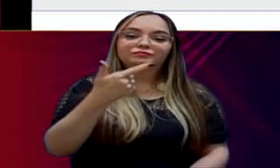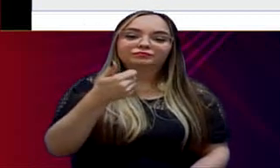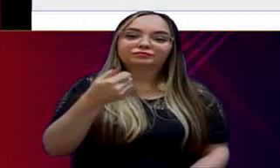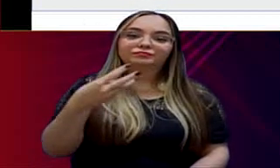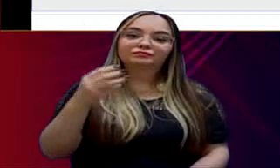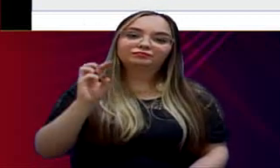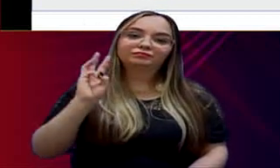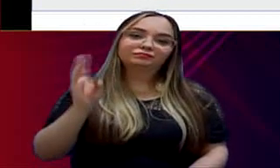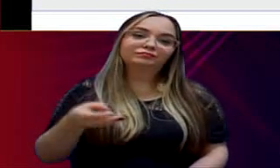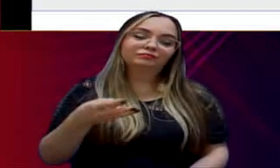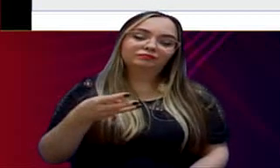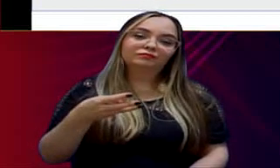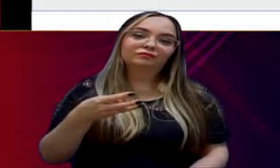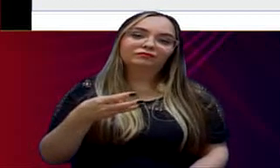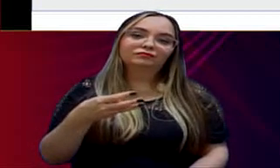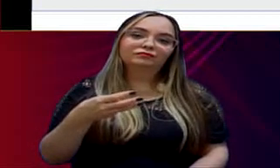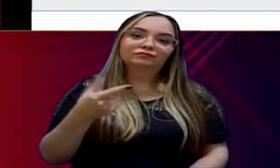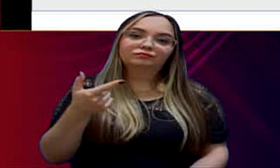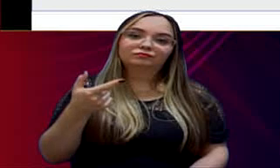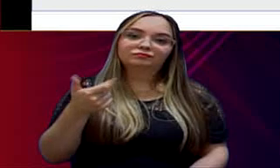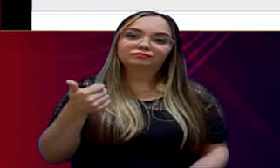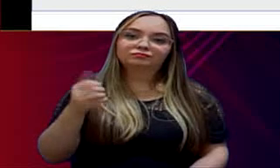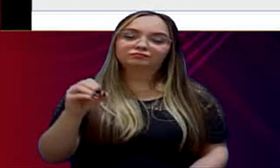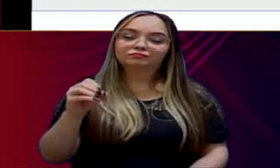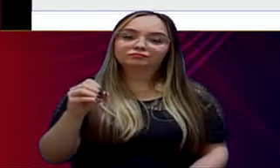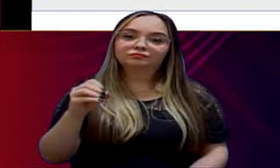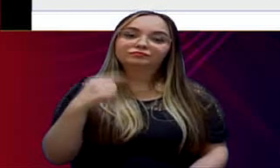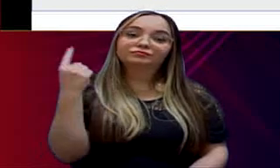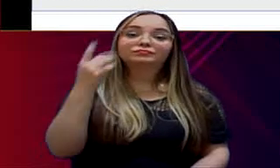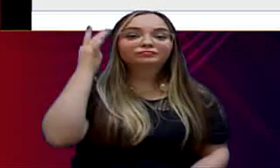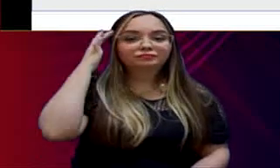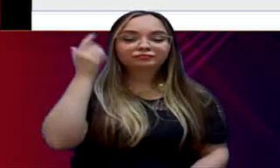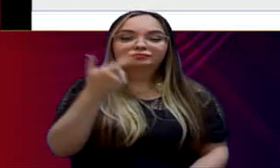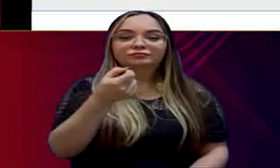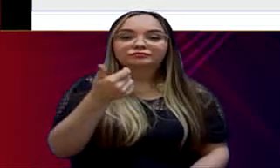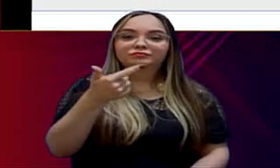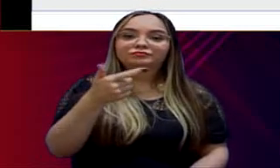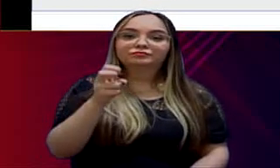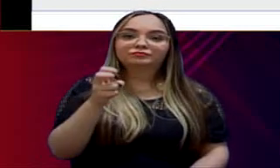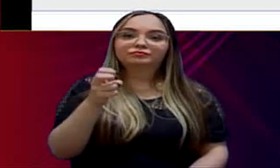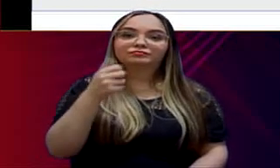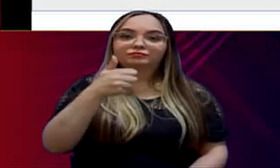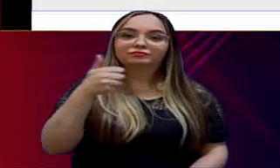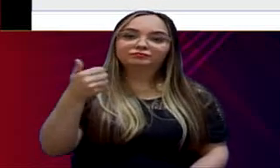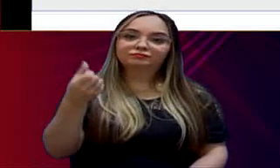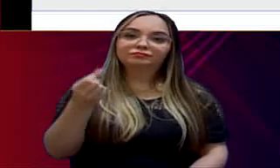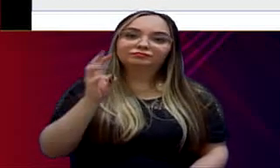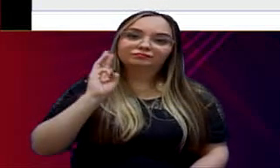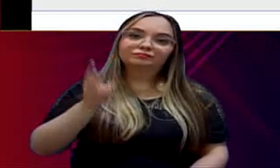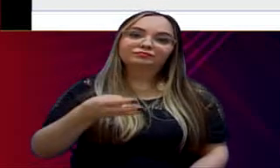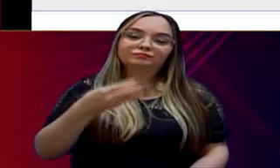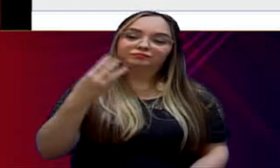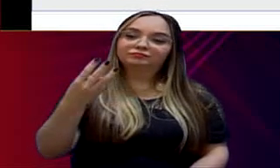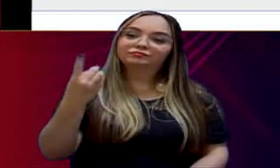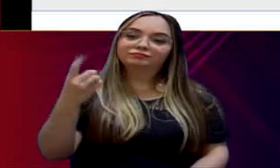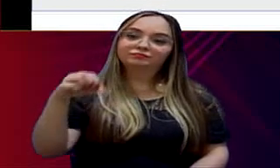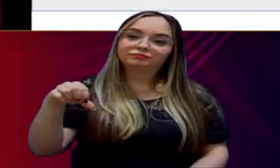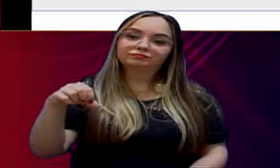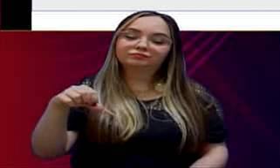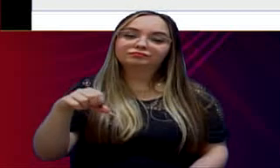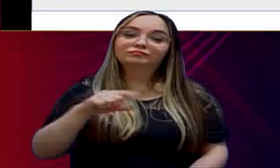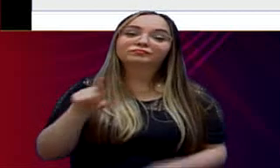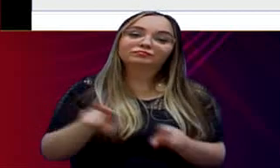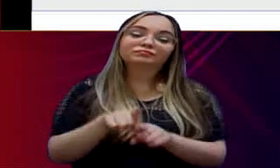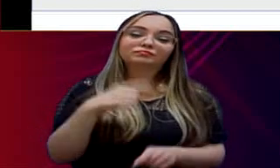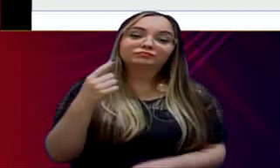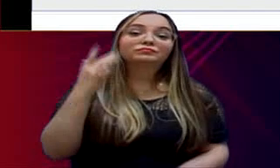213 milhões 210 a estimativa 2025 é de 116 milhões 319 e a